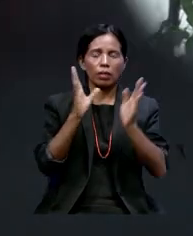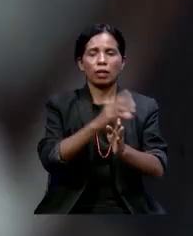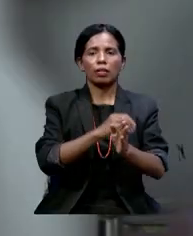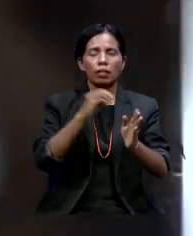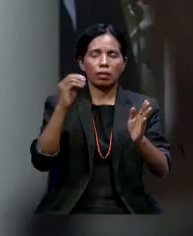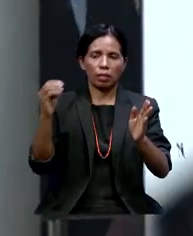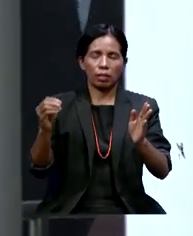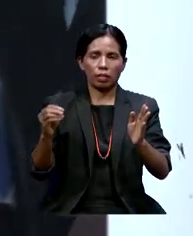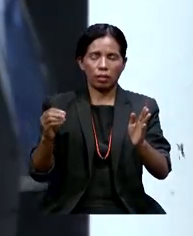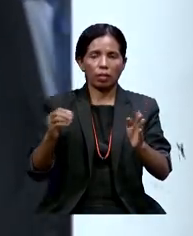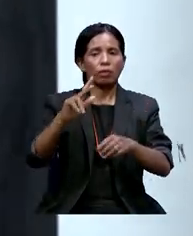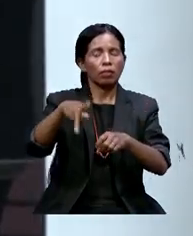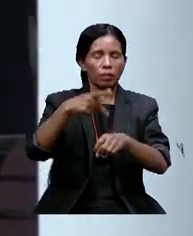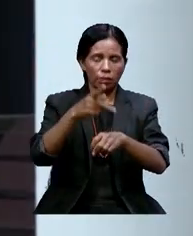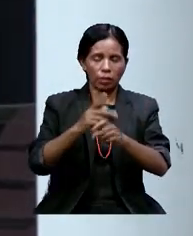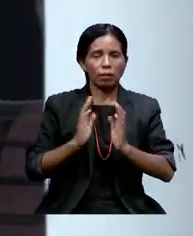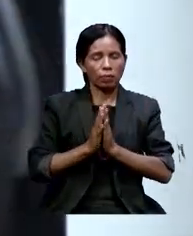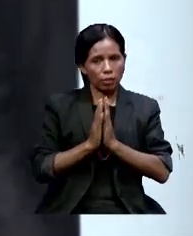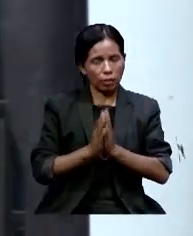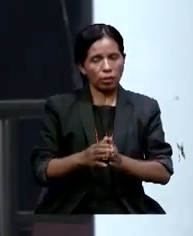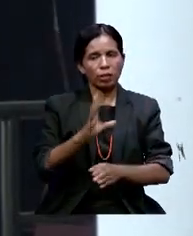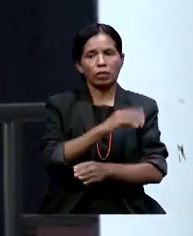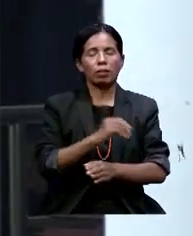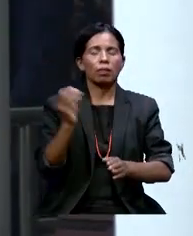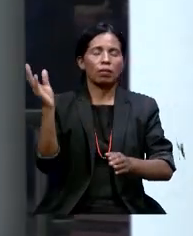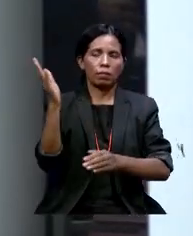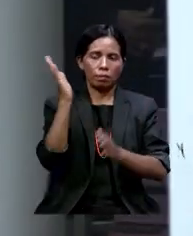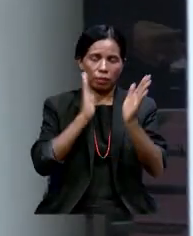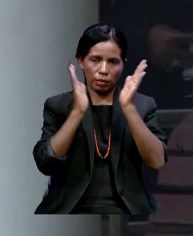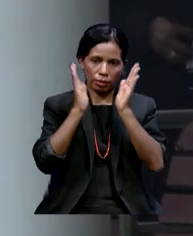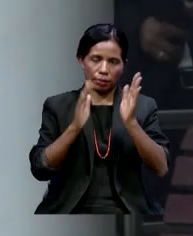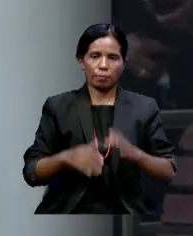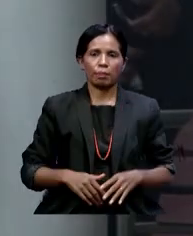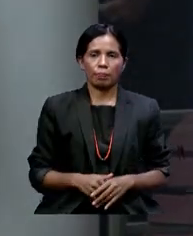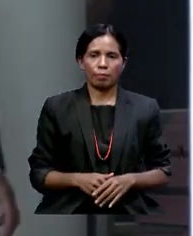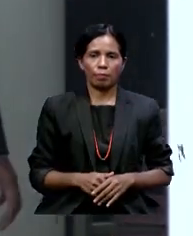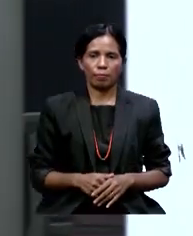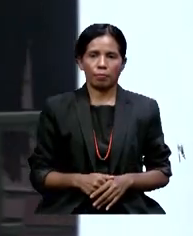Myanmar, Filipina, Thailandia, no Malaysia. Agustino da Costa, Marito da Costa, GMN.